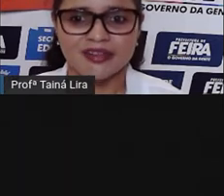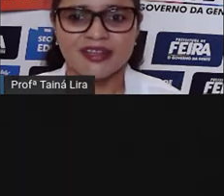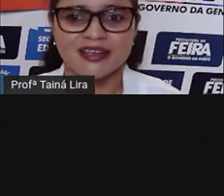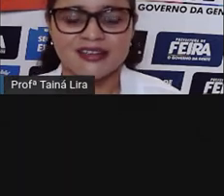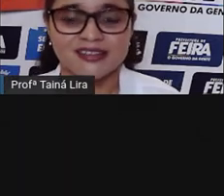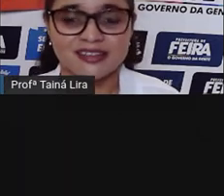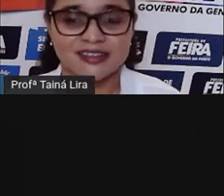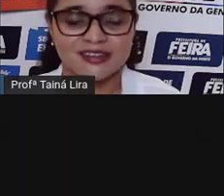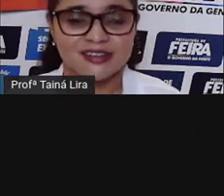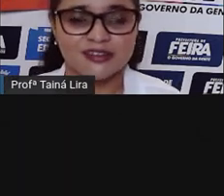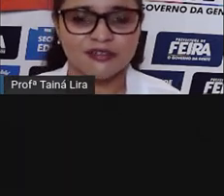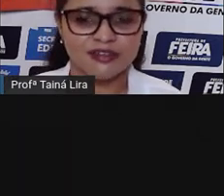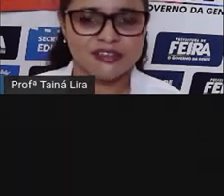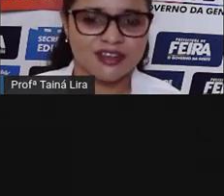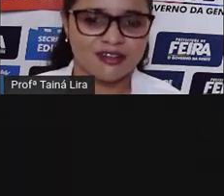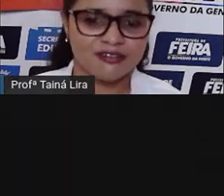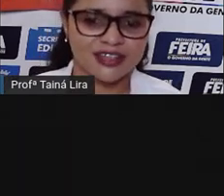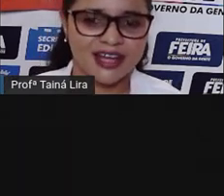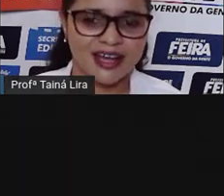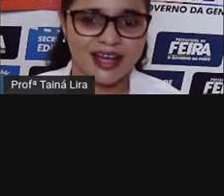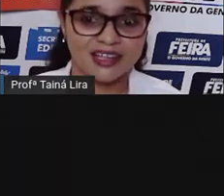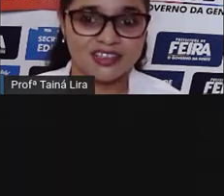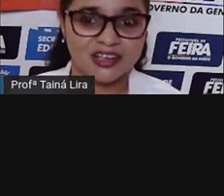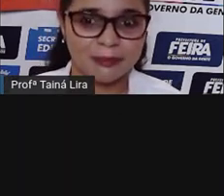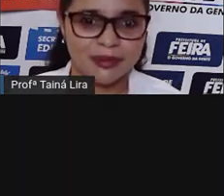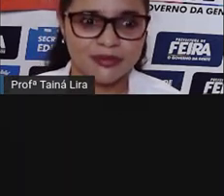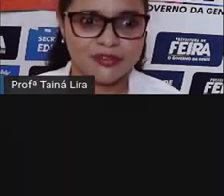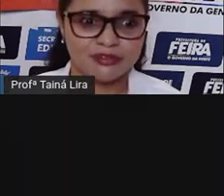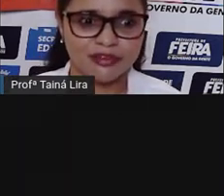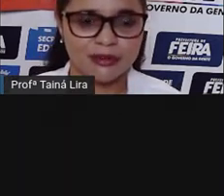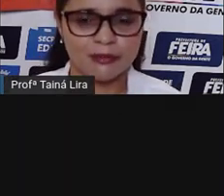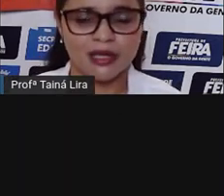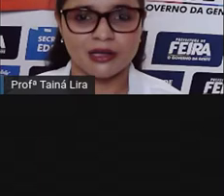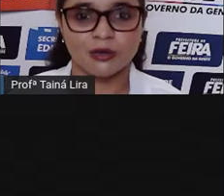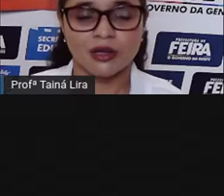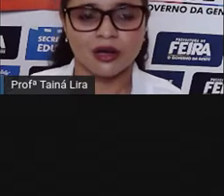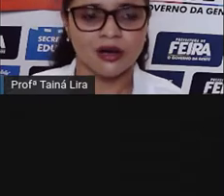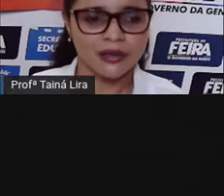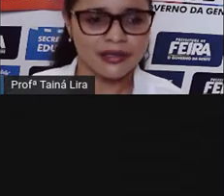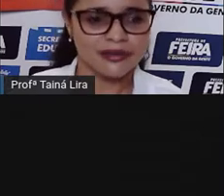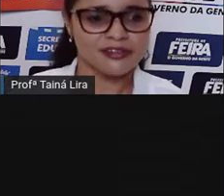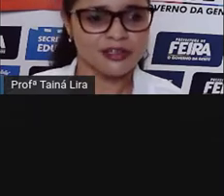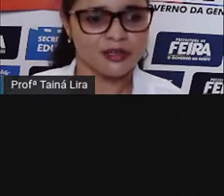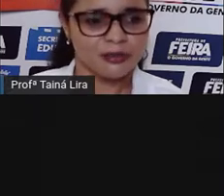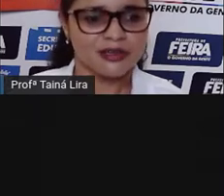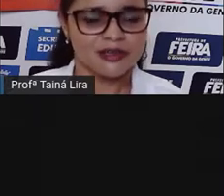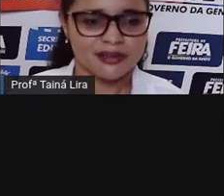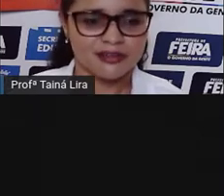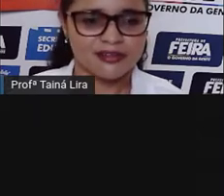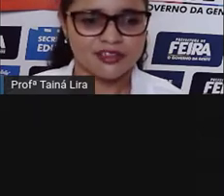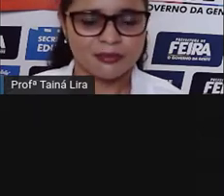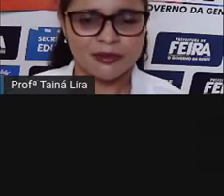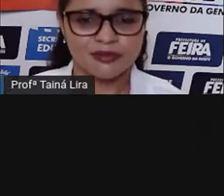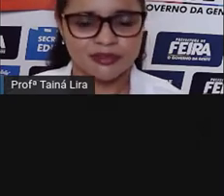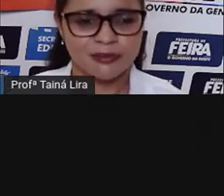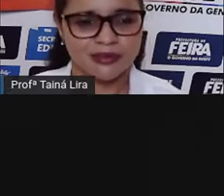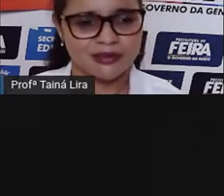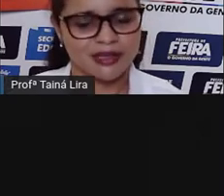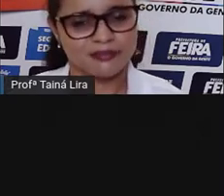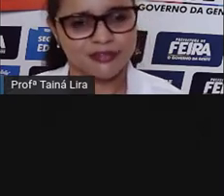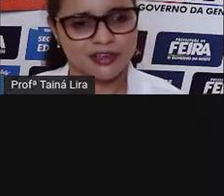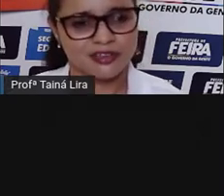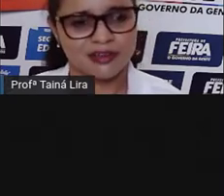Obrigado irei sim se você convidar a Chapeuzinho Vermelho Olha que que esse lobo queria com essa